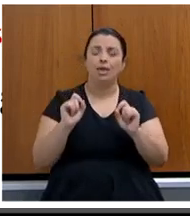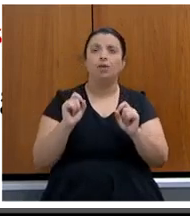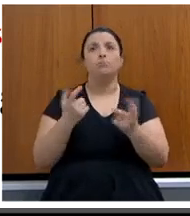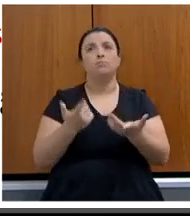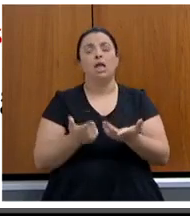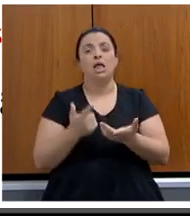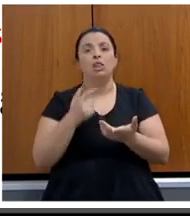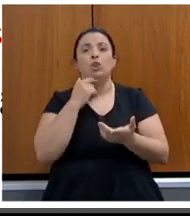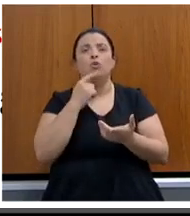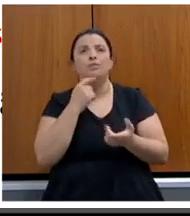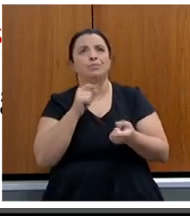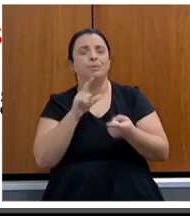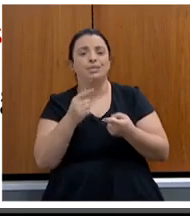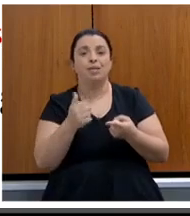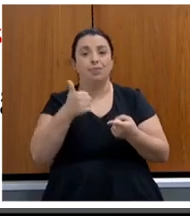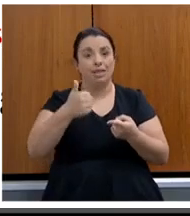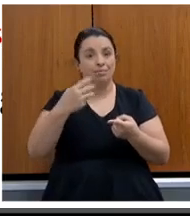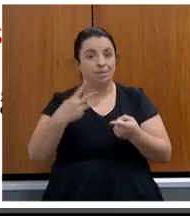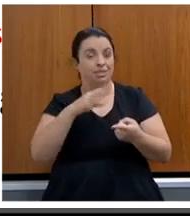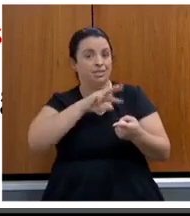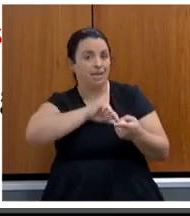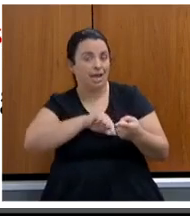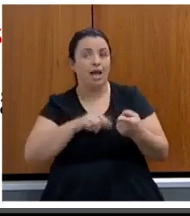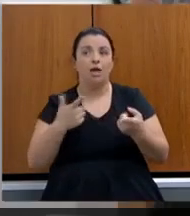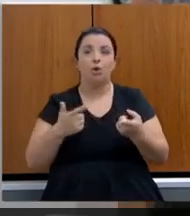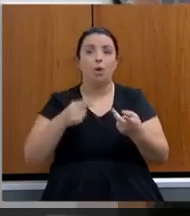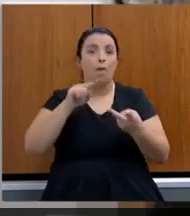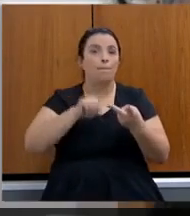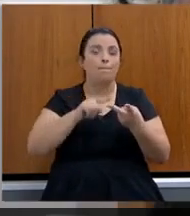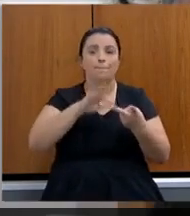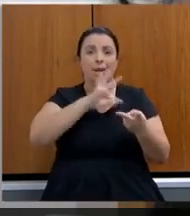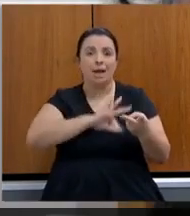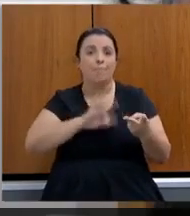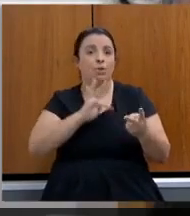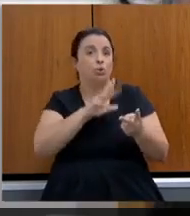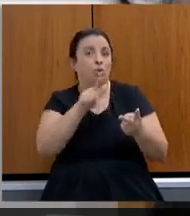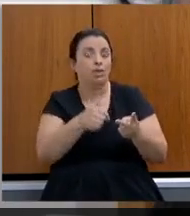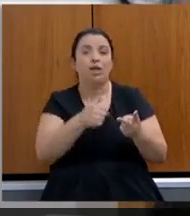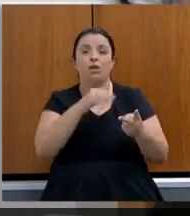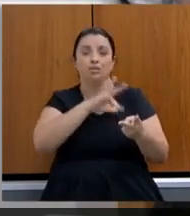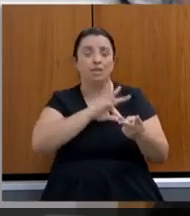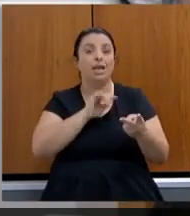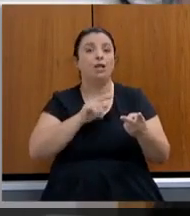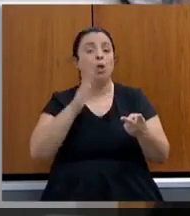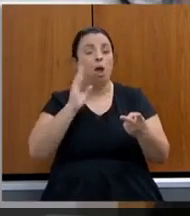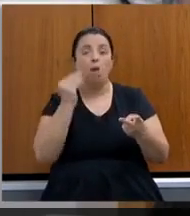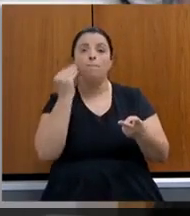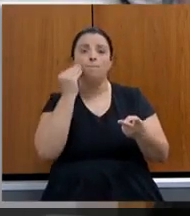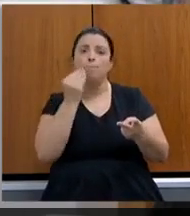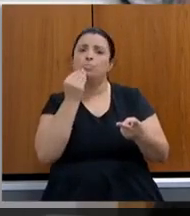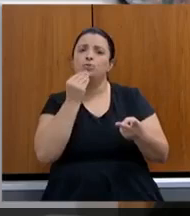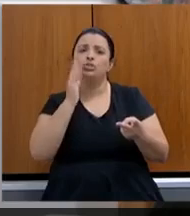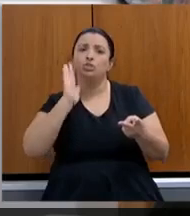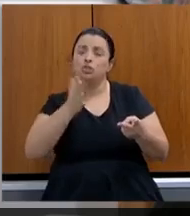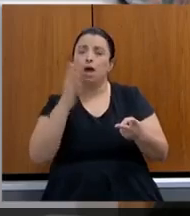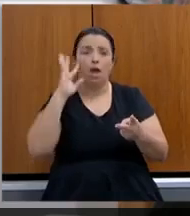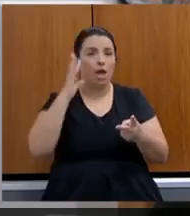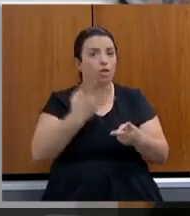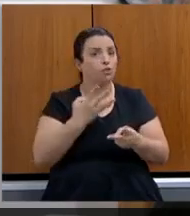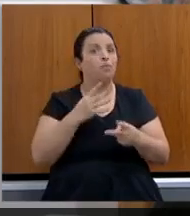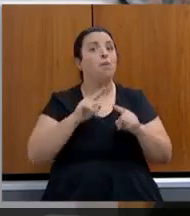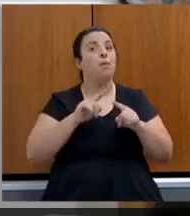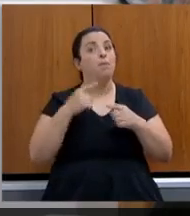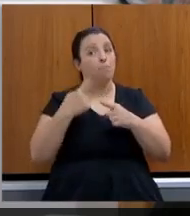13º e o Integral dos salários já poderiam ter sido resolvidas porque tem recursos para tal Além